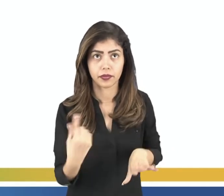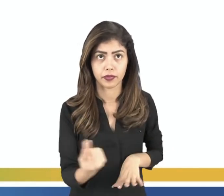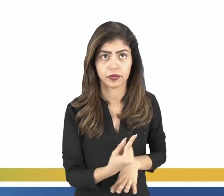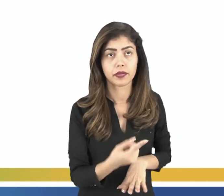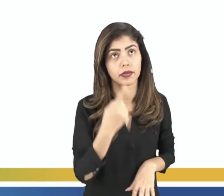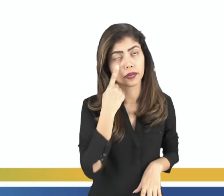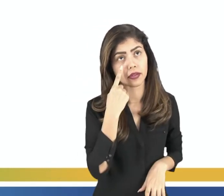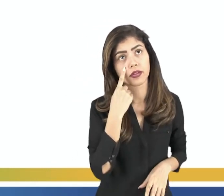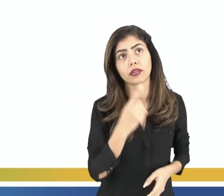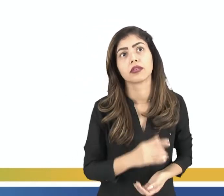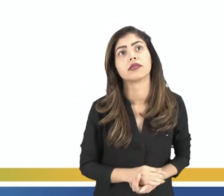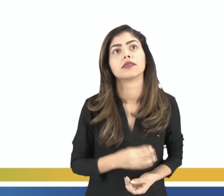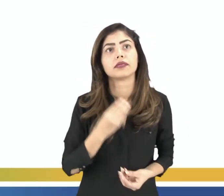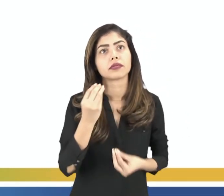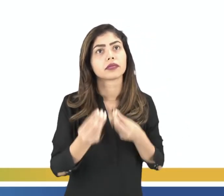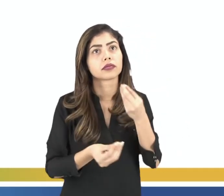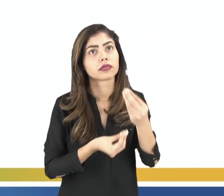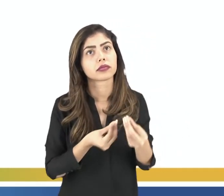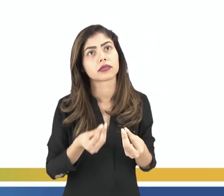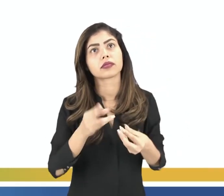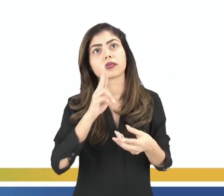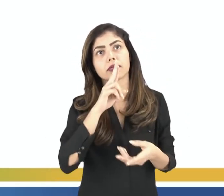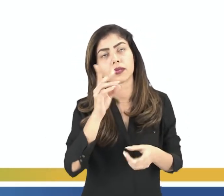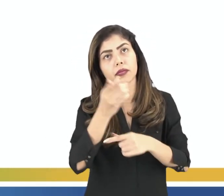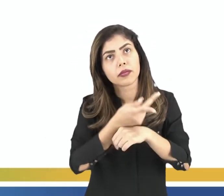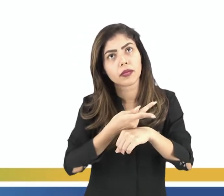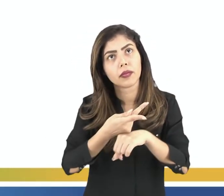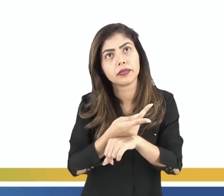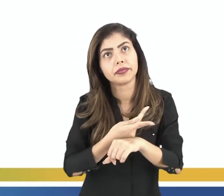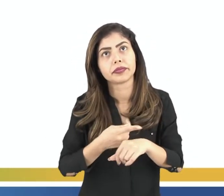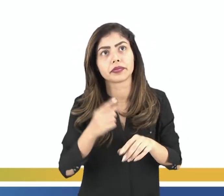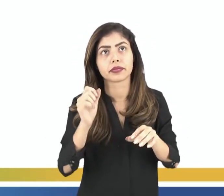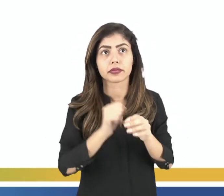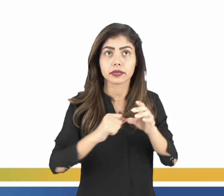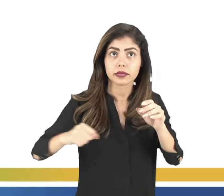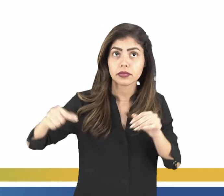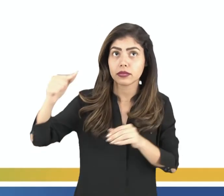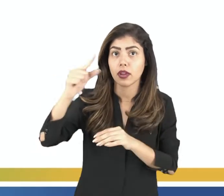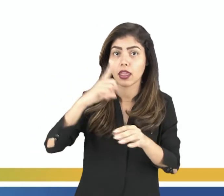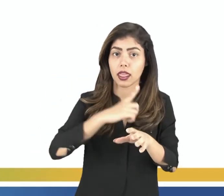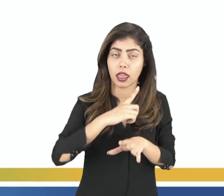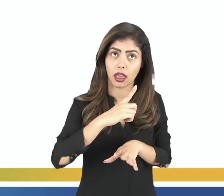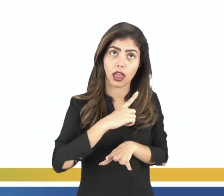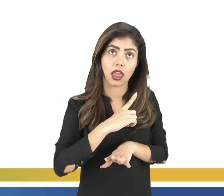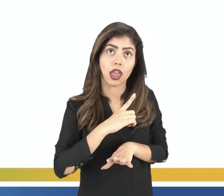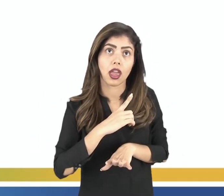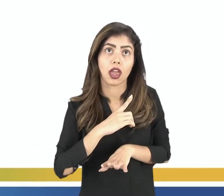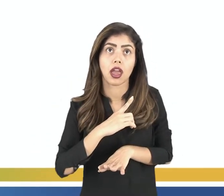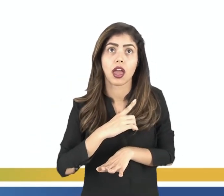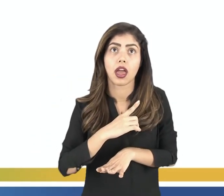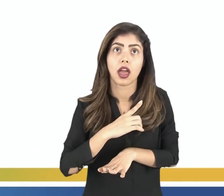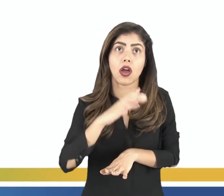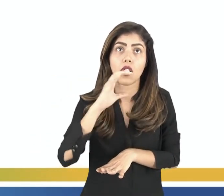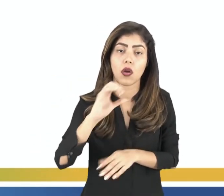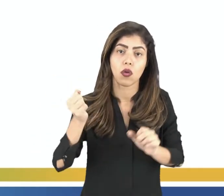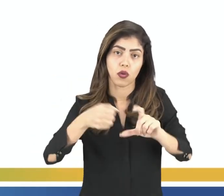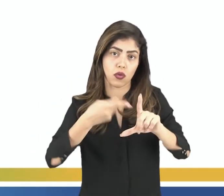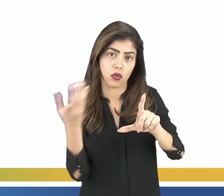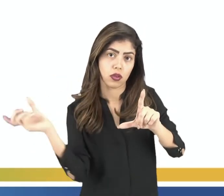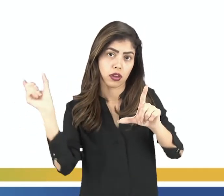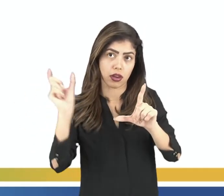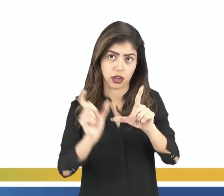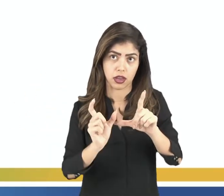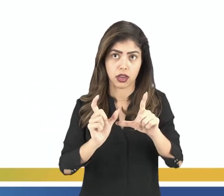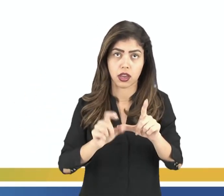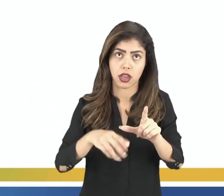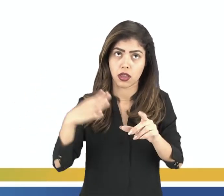na frente. Como o valor que estamos procurando está no expoente, vamos aplicar o logaritmo em ambos